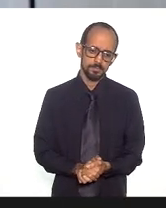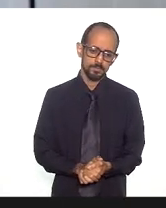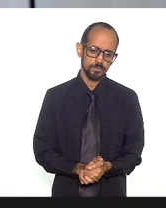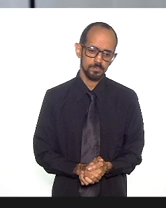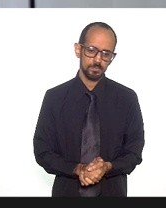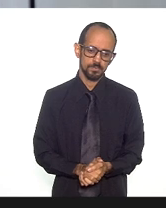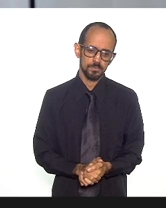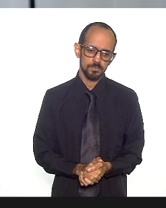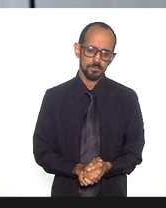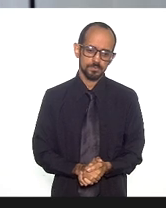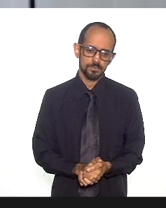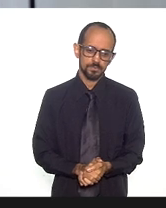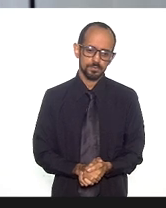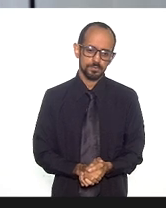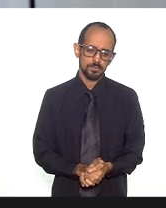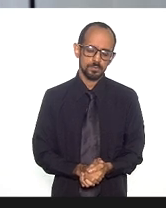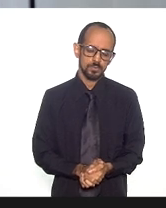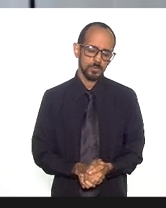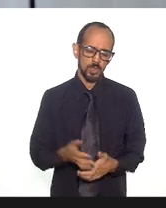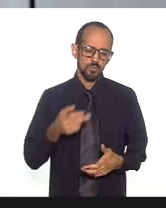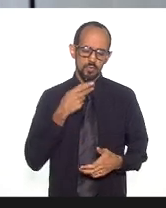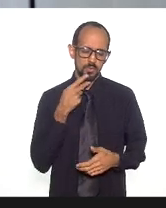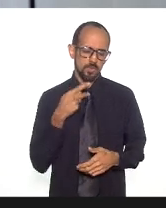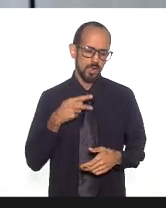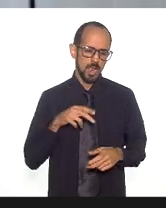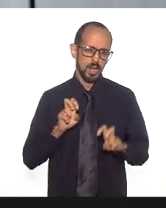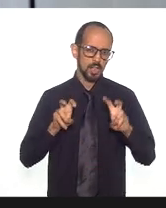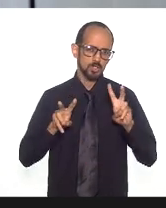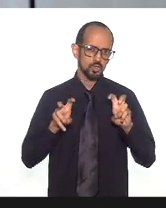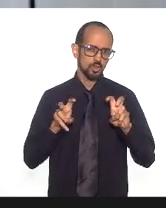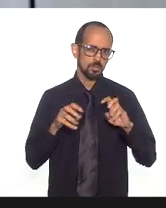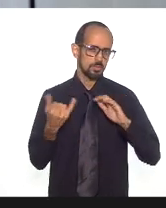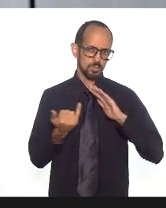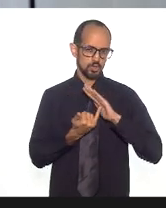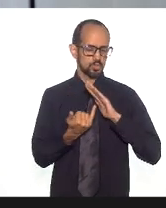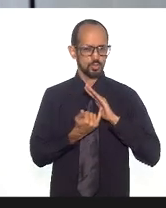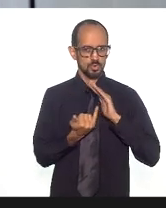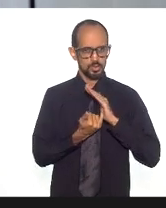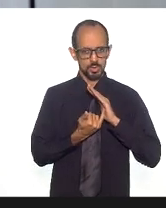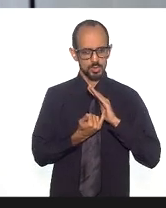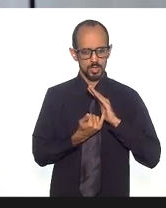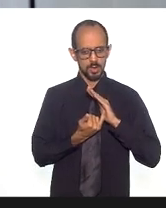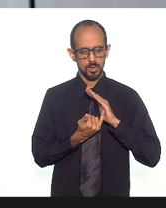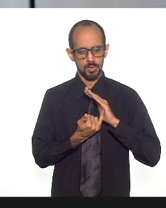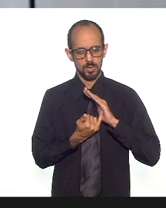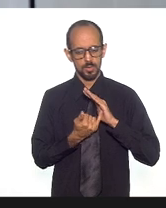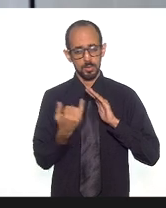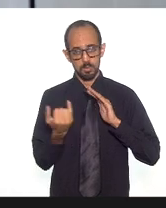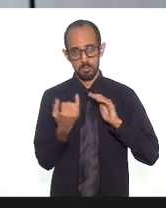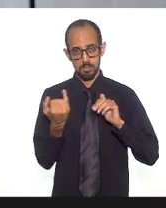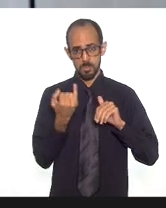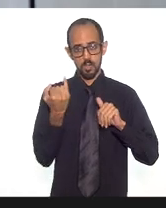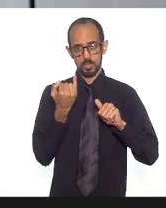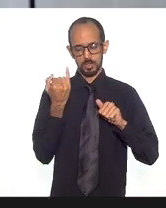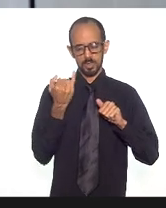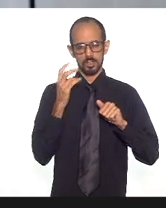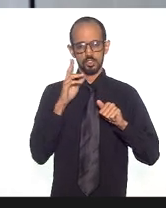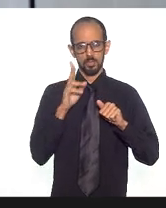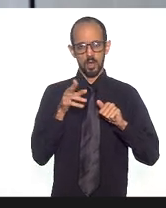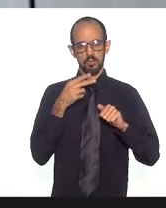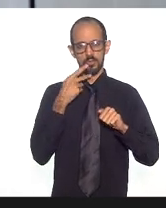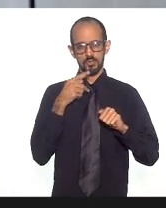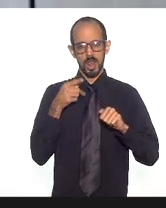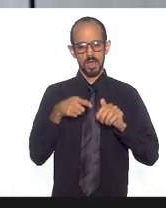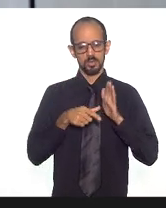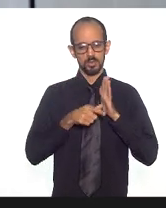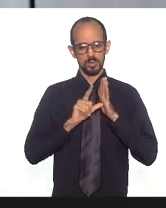e que trata de uma instituição que é uma instituição extremamente importante, como já foi realçado